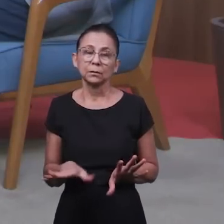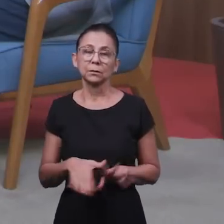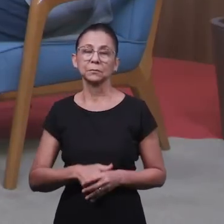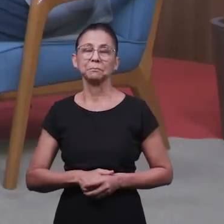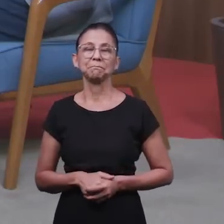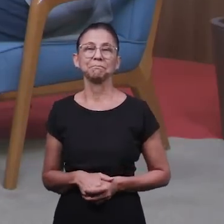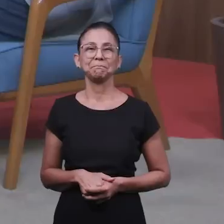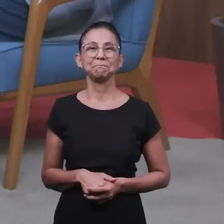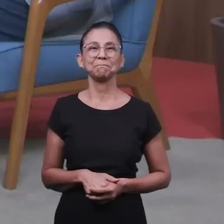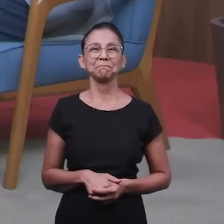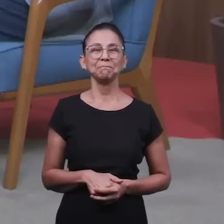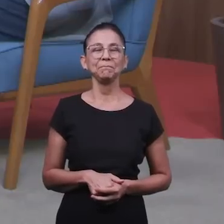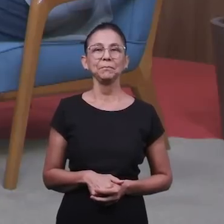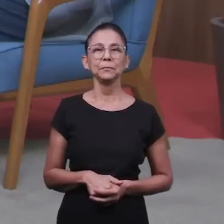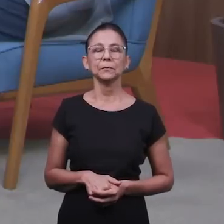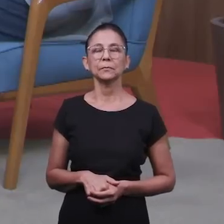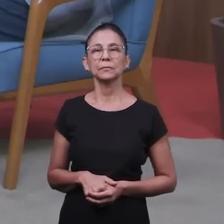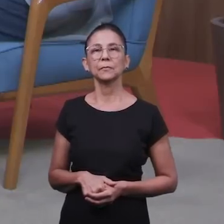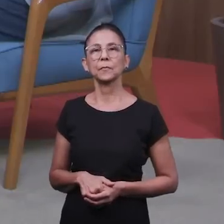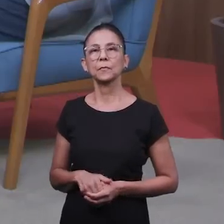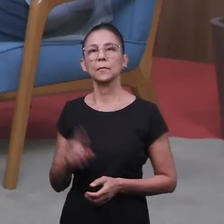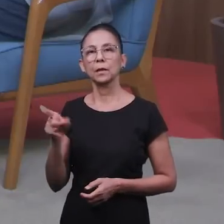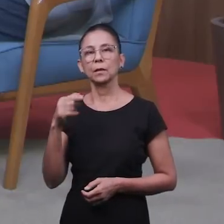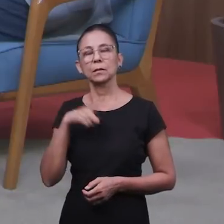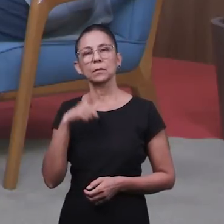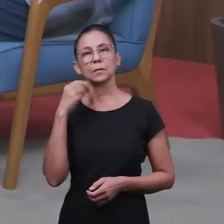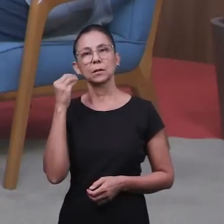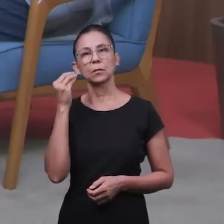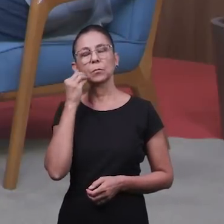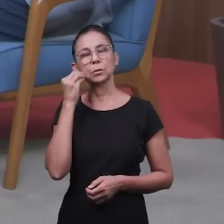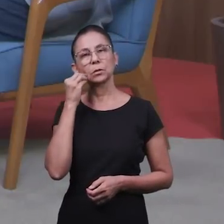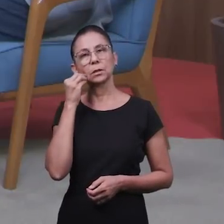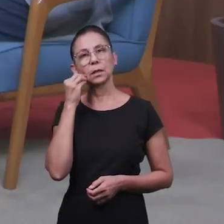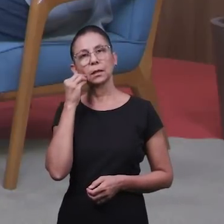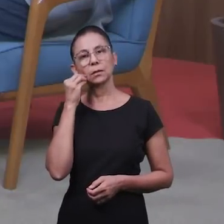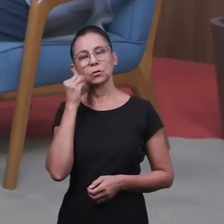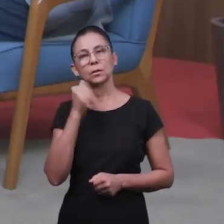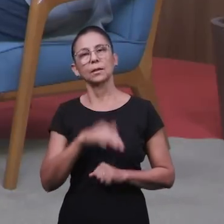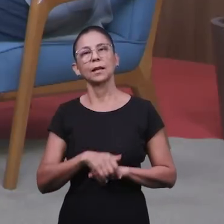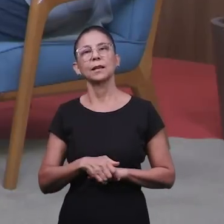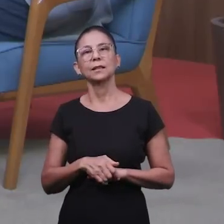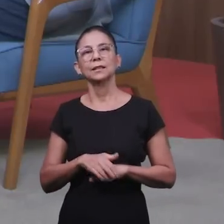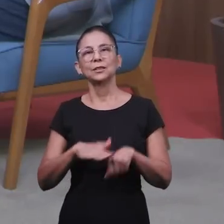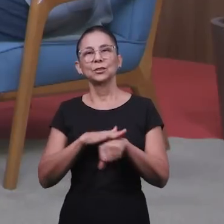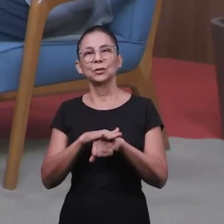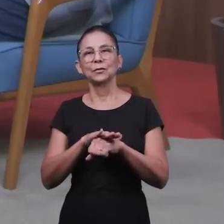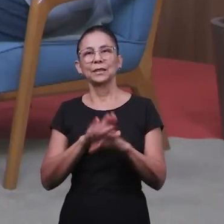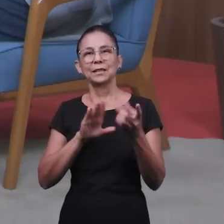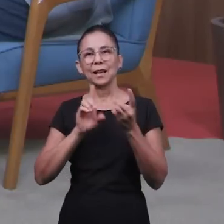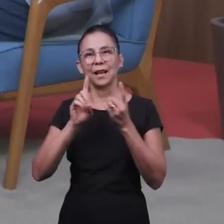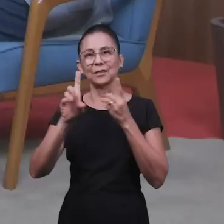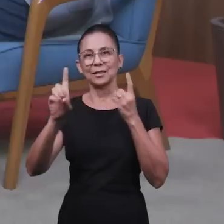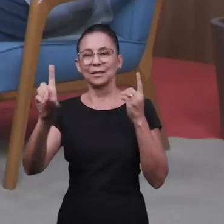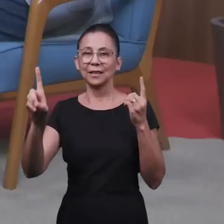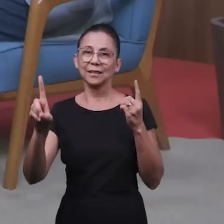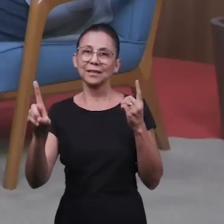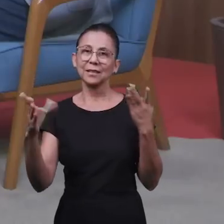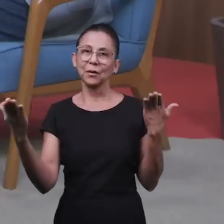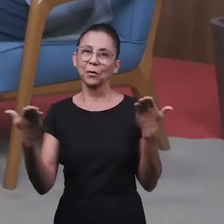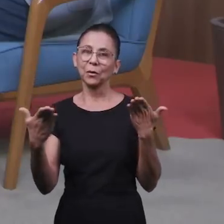isso? Bom, a gente está tendo essa oportunidade de conversar à distância com o Sérgio